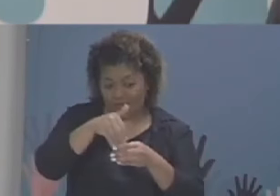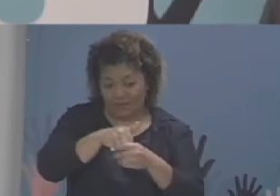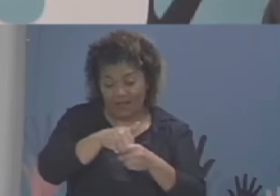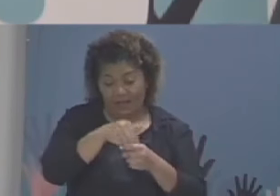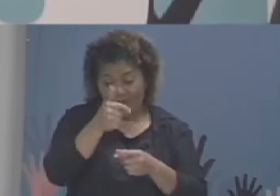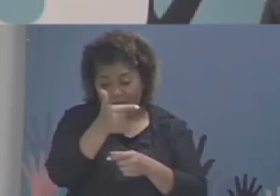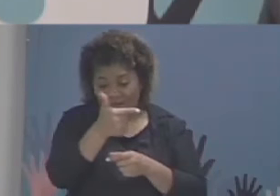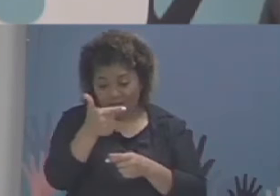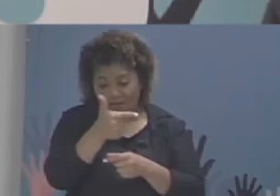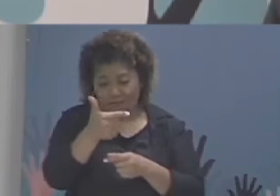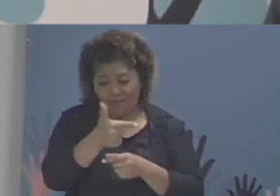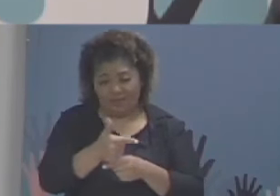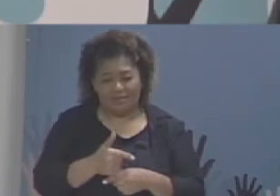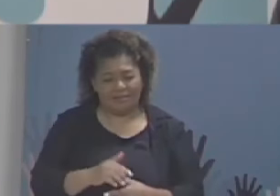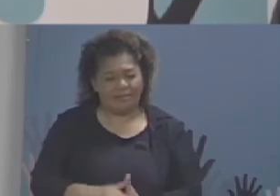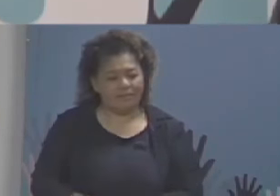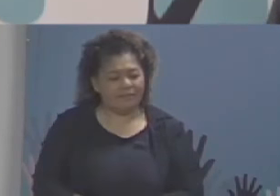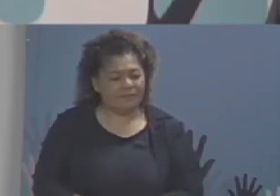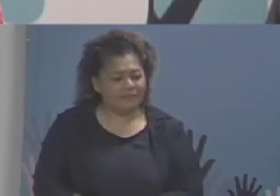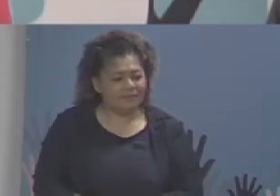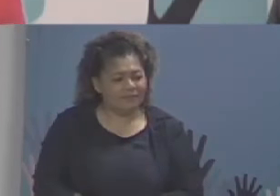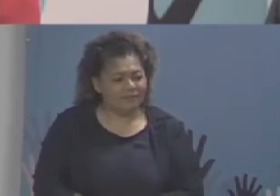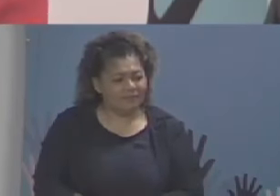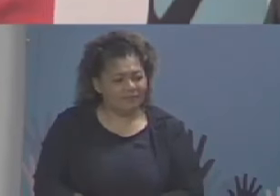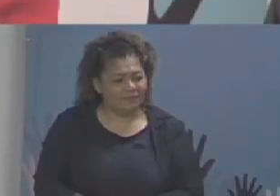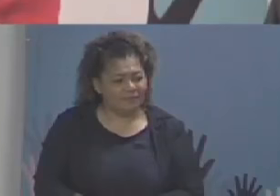fortalecer, para que faça a sua explanação.